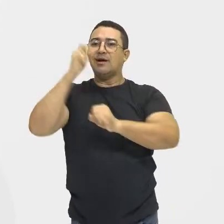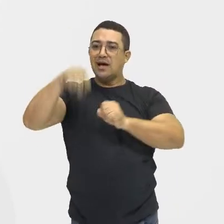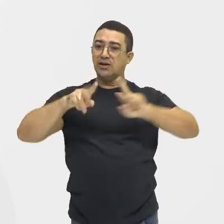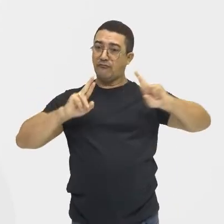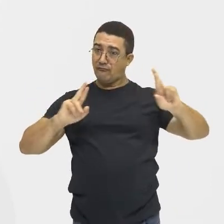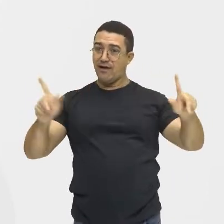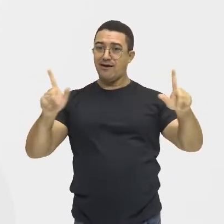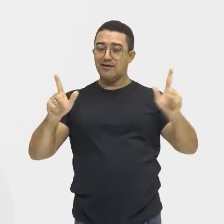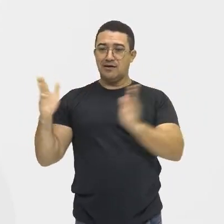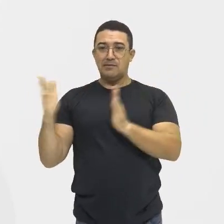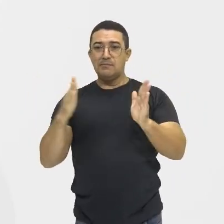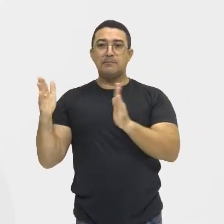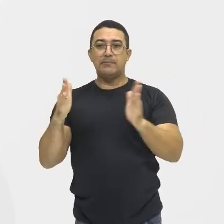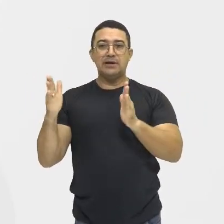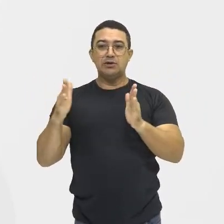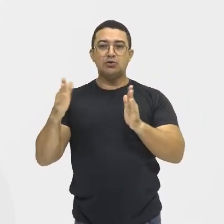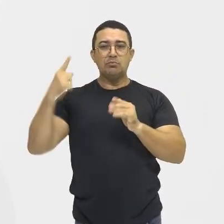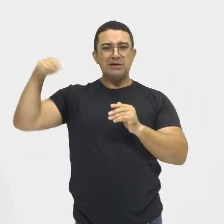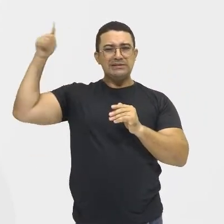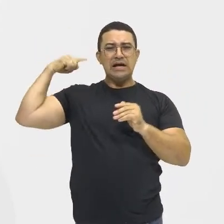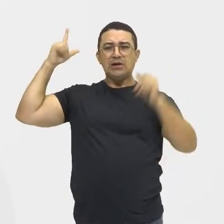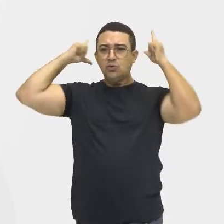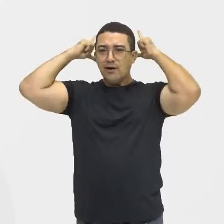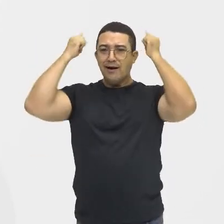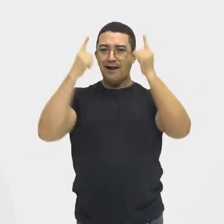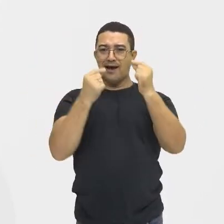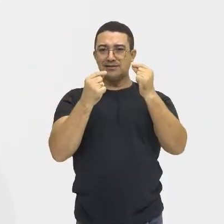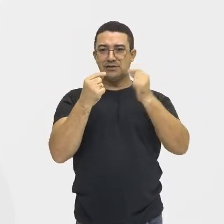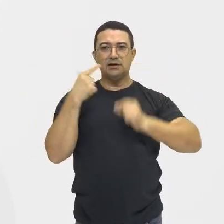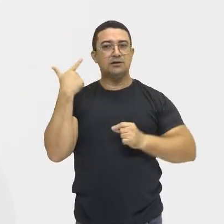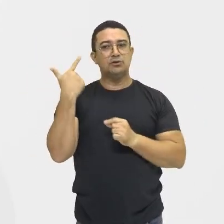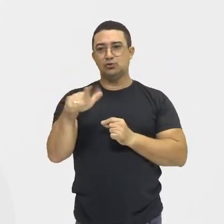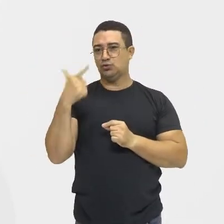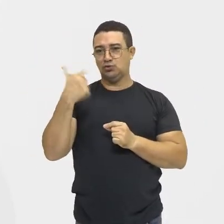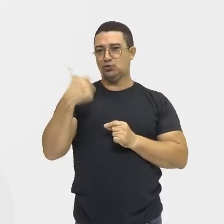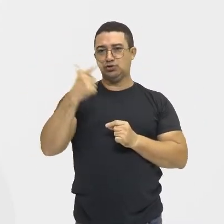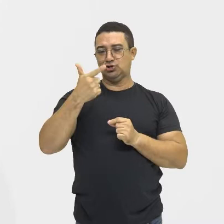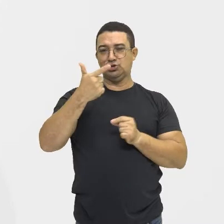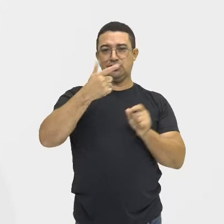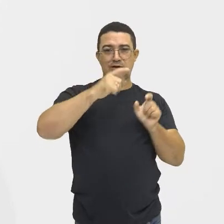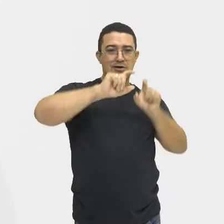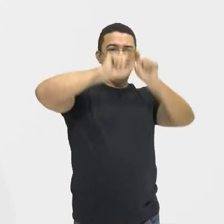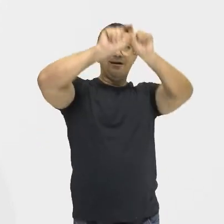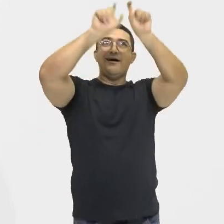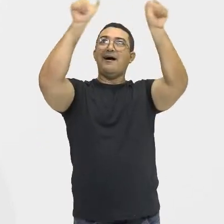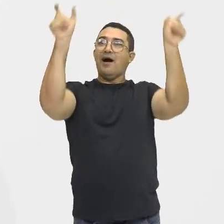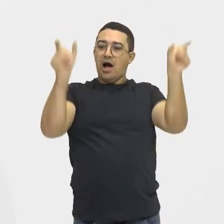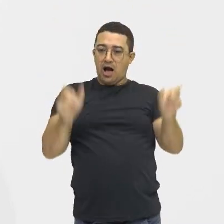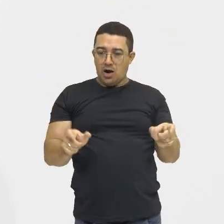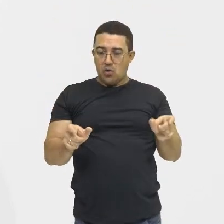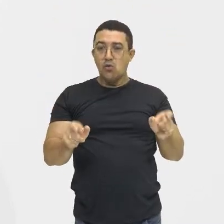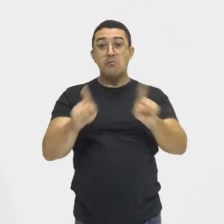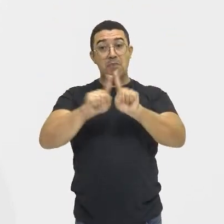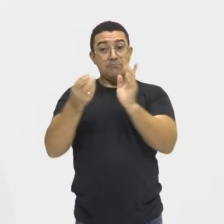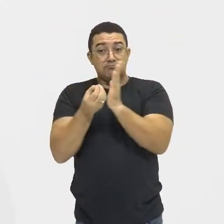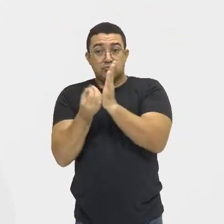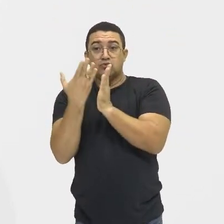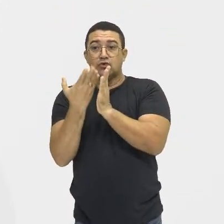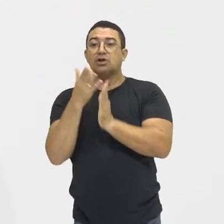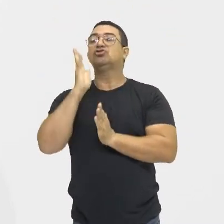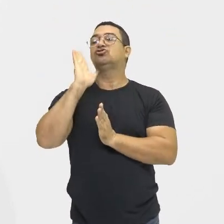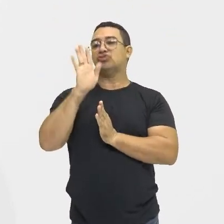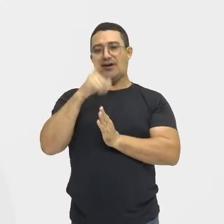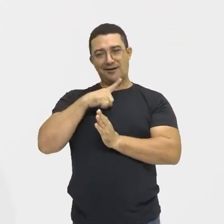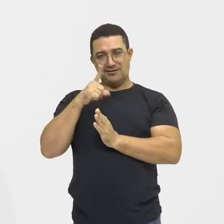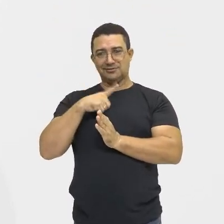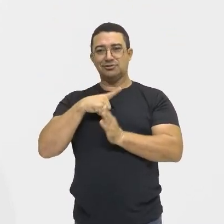no período da Grécia não existia a questão do arco, mas no Renascimento já acontecia. E eles